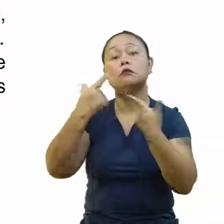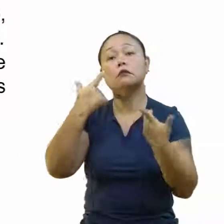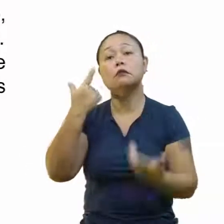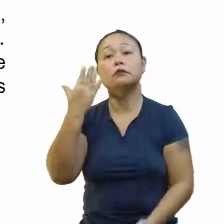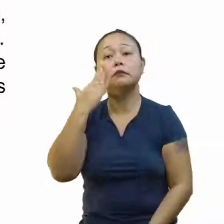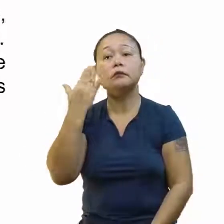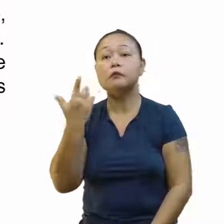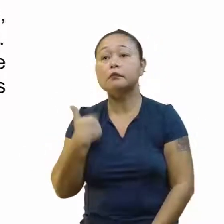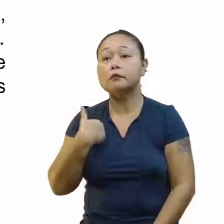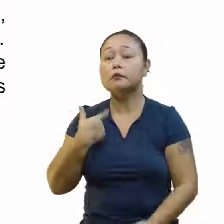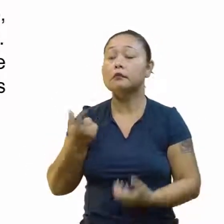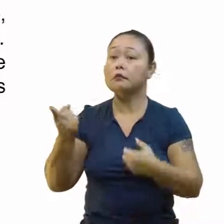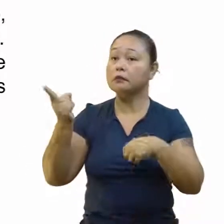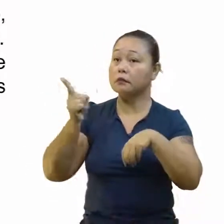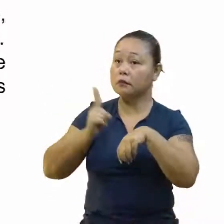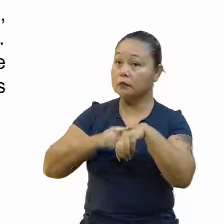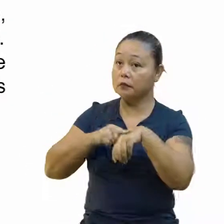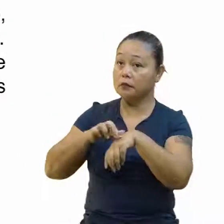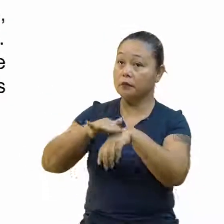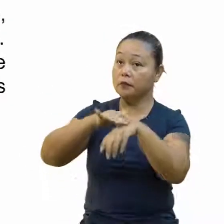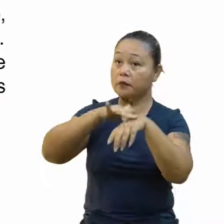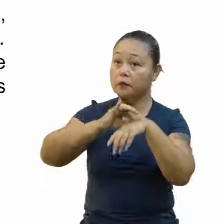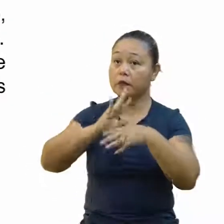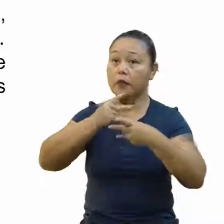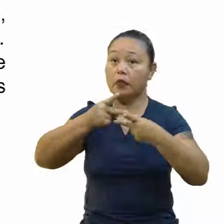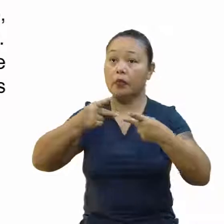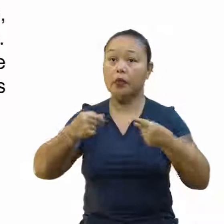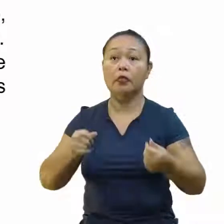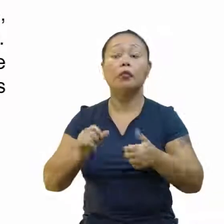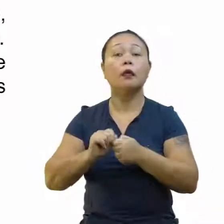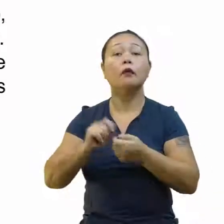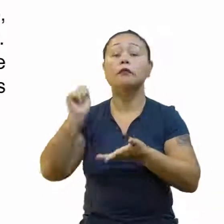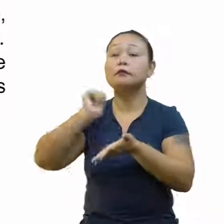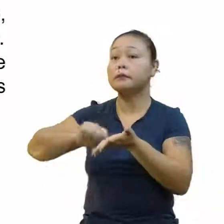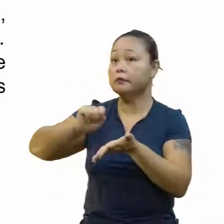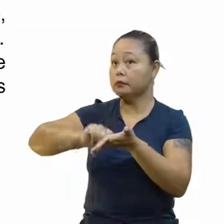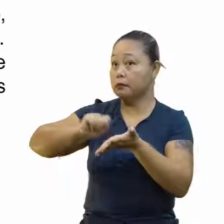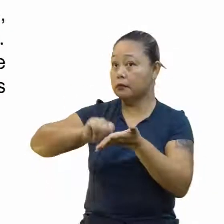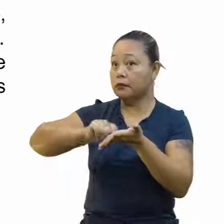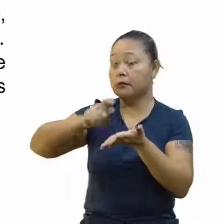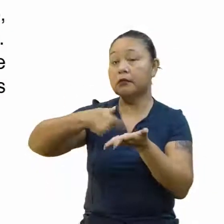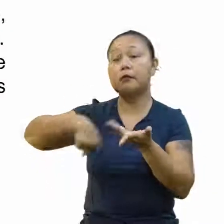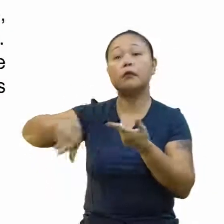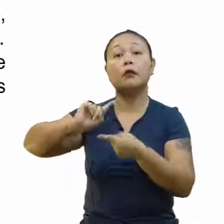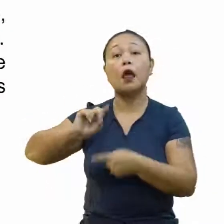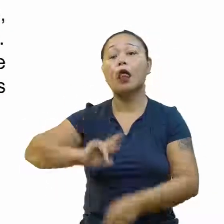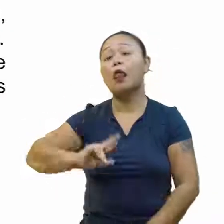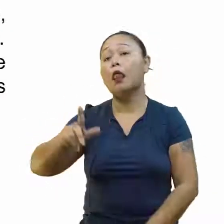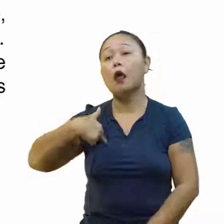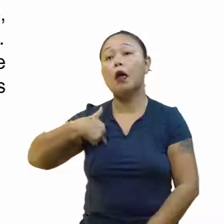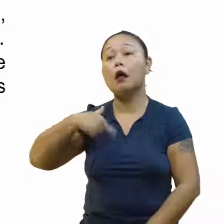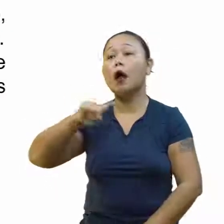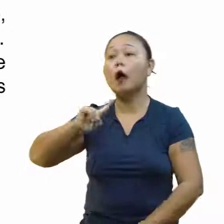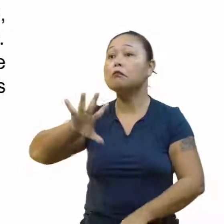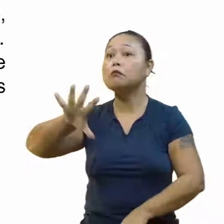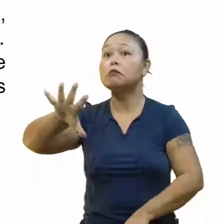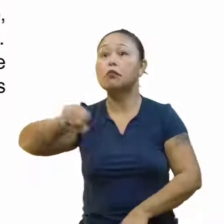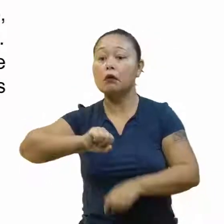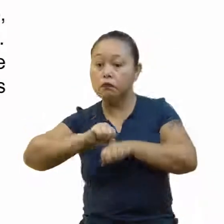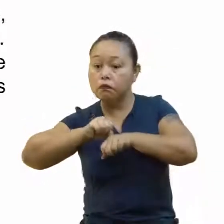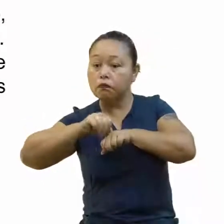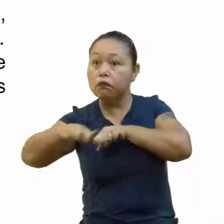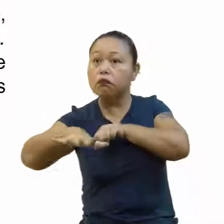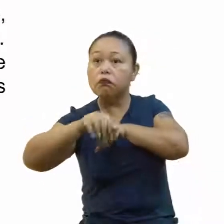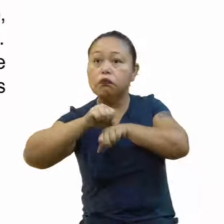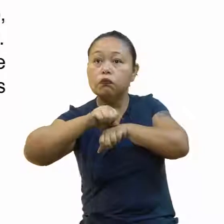uma doença crônico-degenerativa? Então, vamos lá, anota comigo aí. Ela não é transmissível. Então, eu